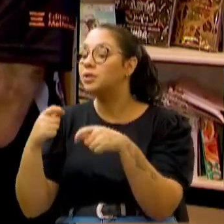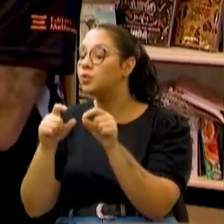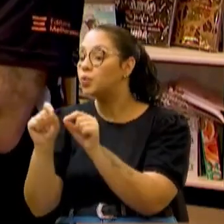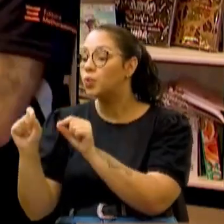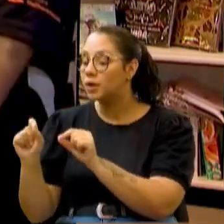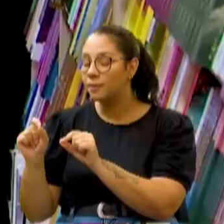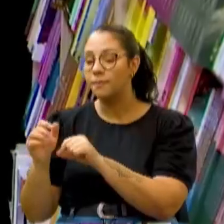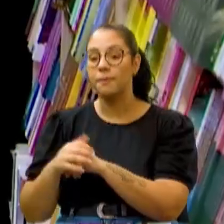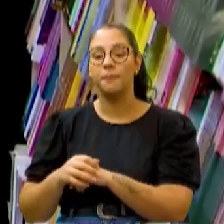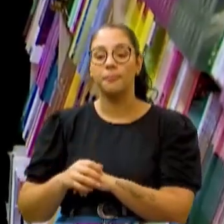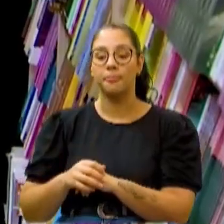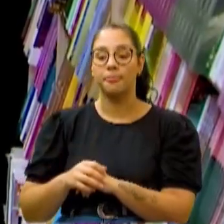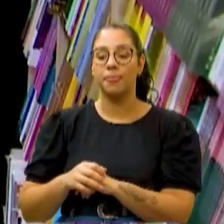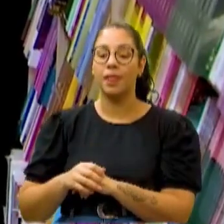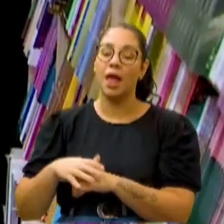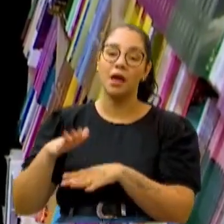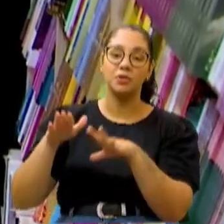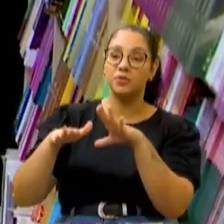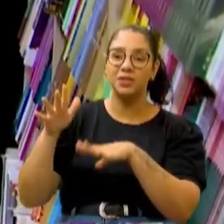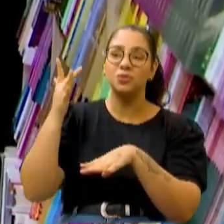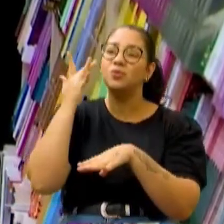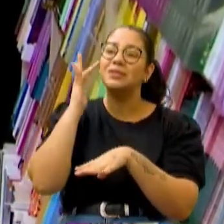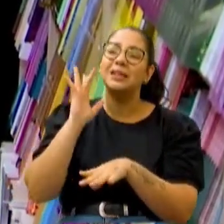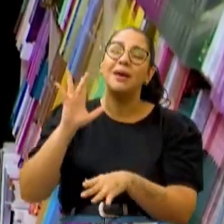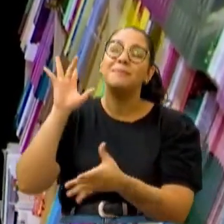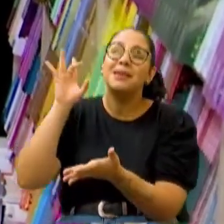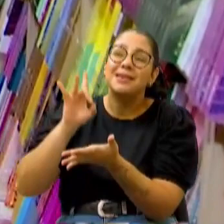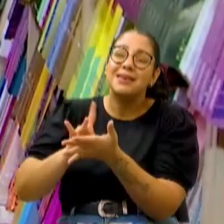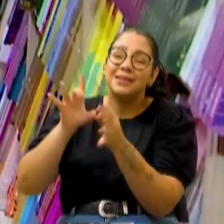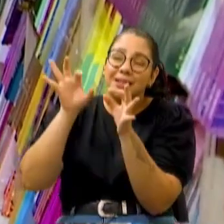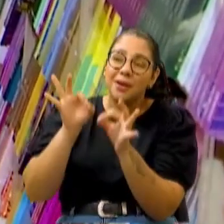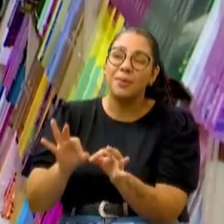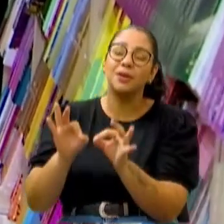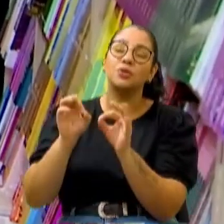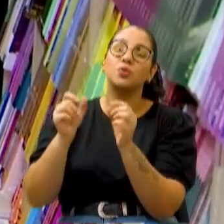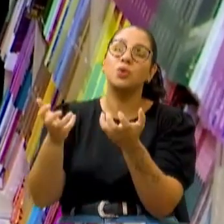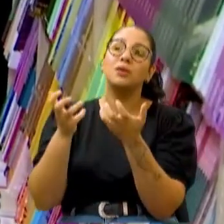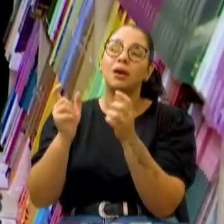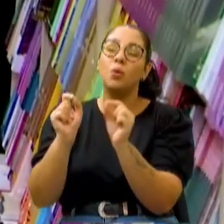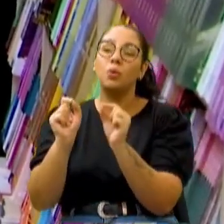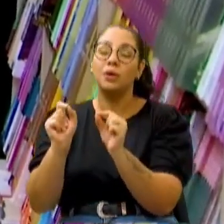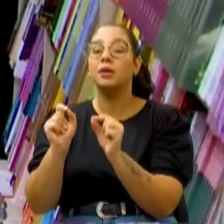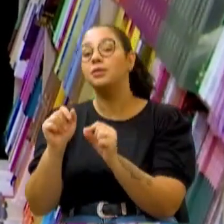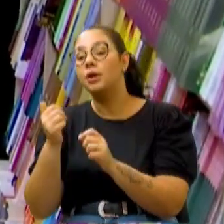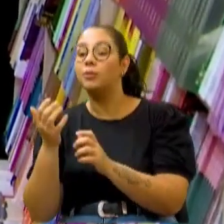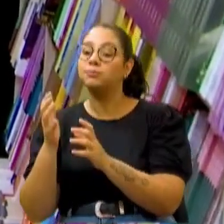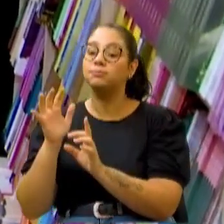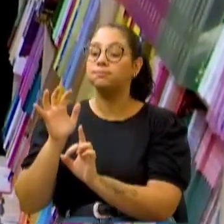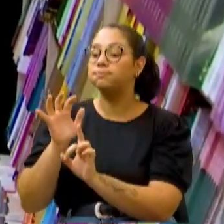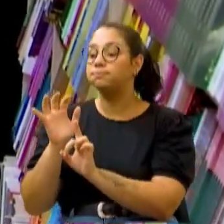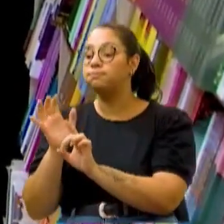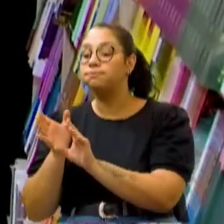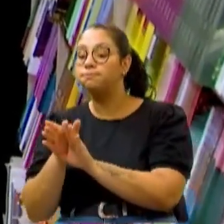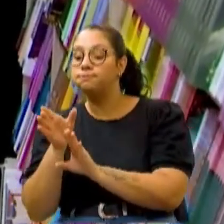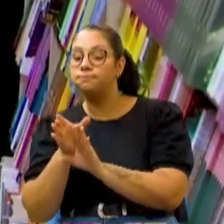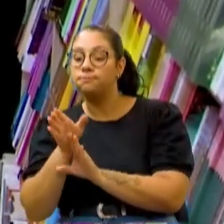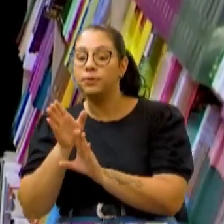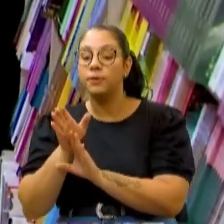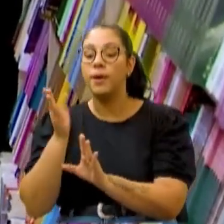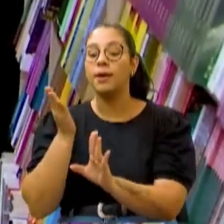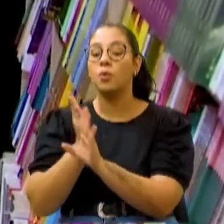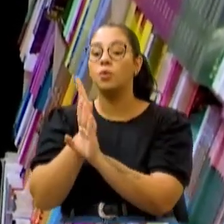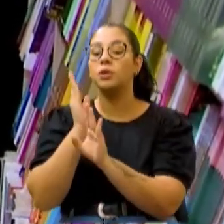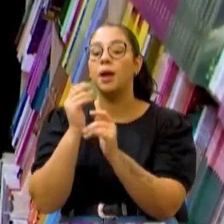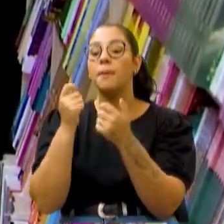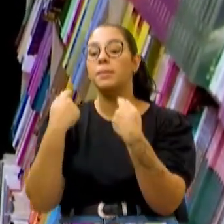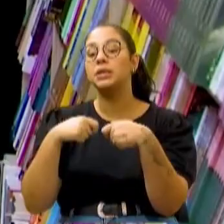que ele precisa. Às vezes ele não tem consciência do que exatamente ele quer. Então, nós ajudamos nessa caminhada para que ele descubra o que